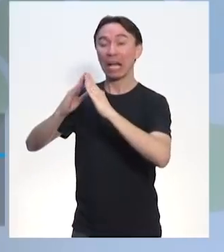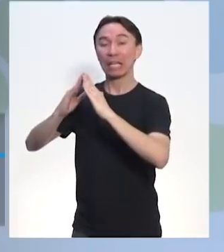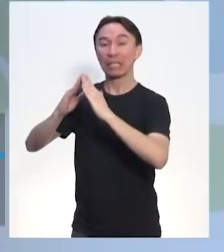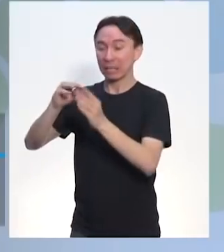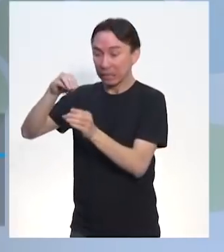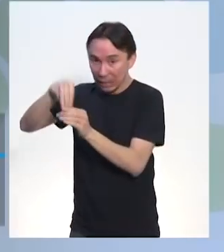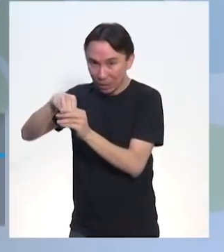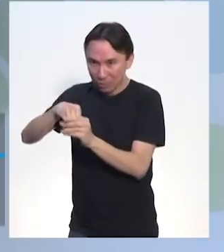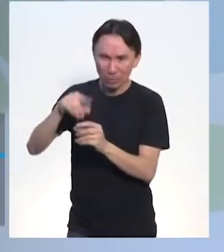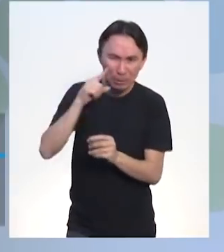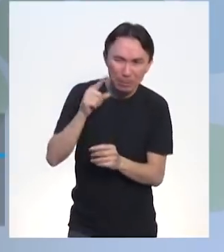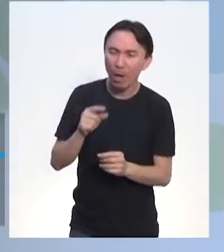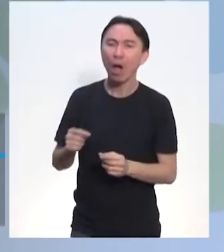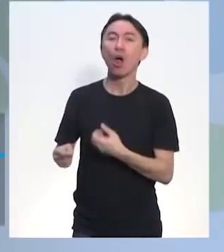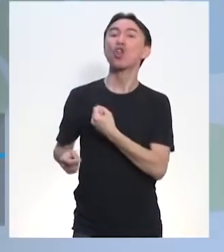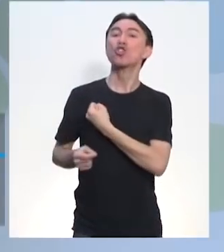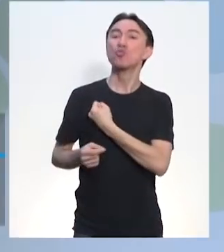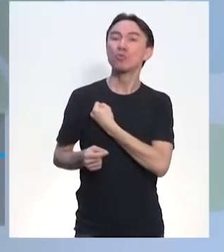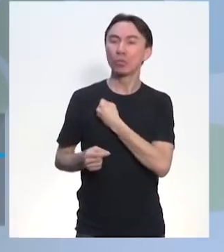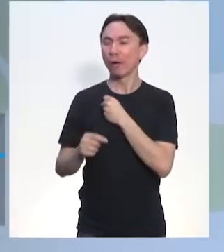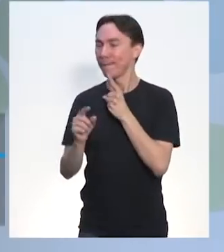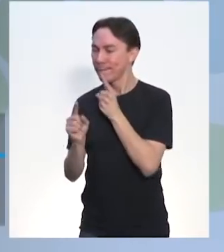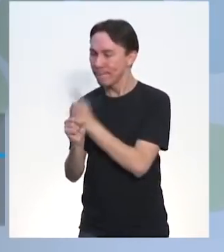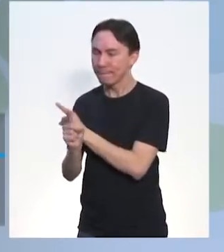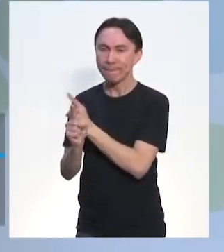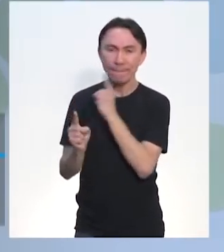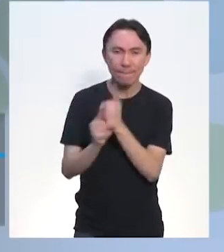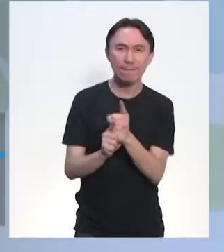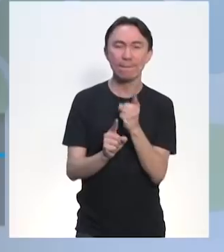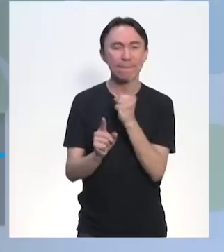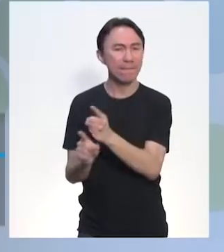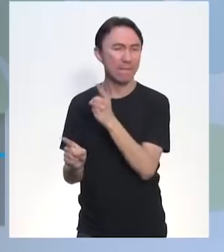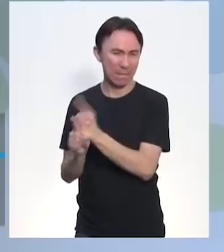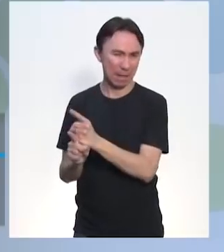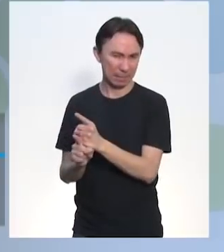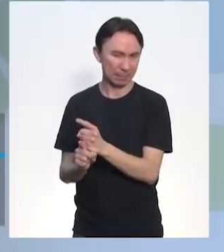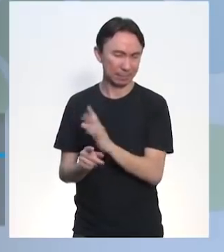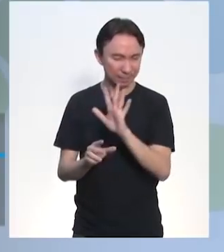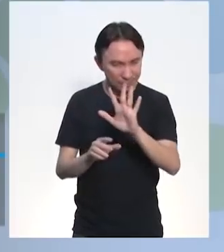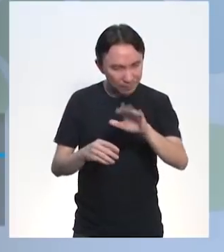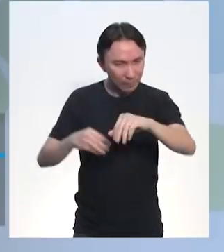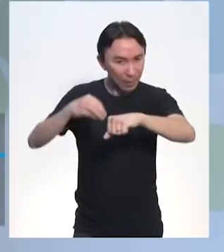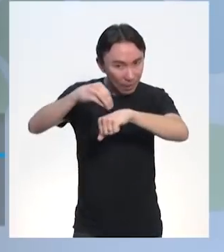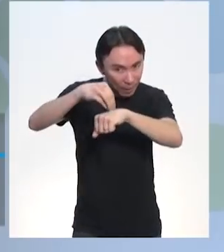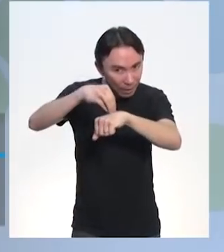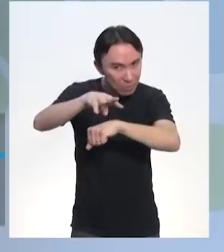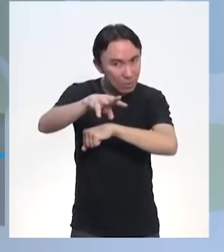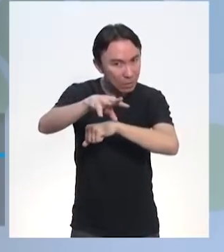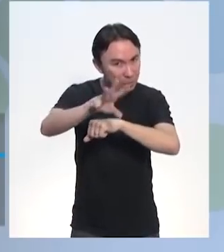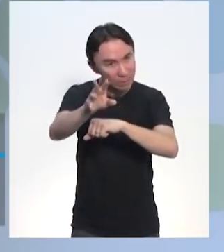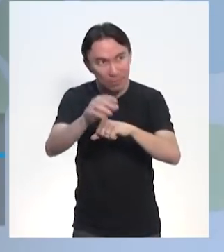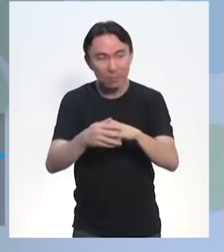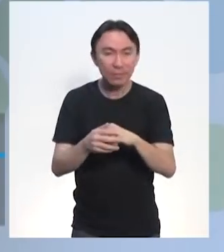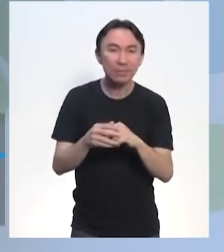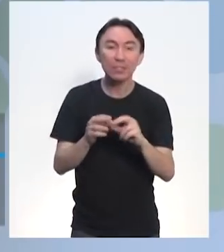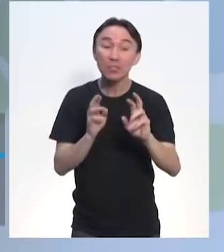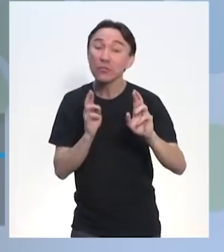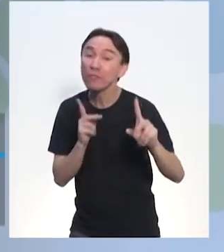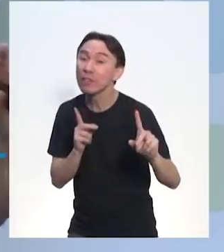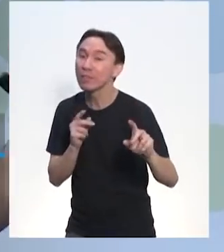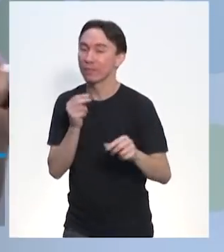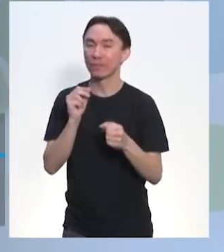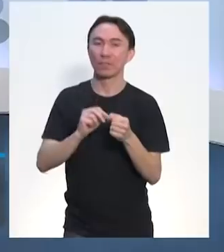lá está escrito. Então, encontrem números relacionados. Uma dica aí para vocês, para fazer um pouquinho diferente.